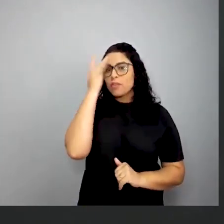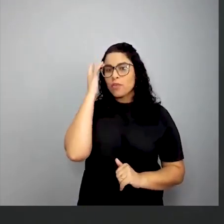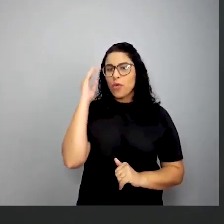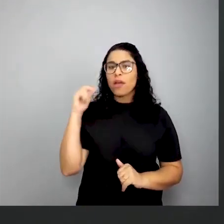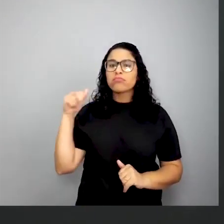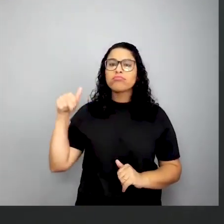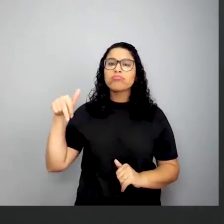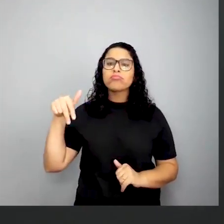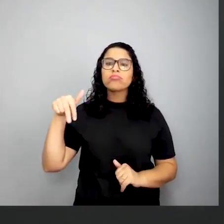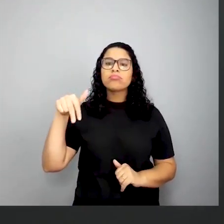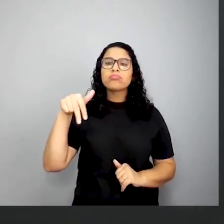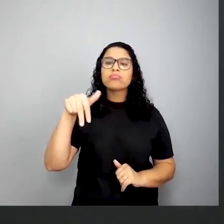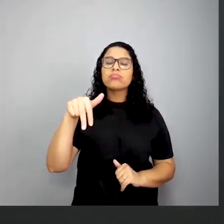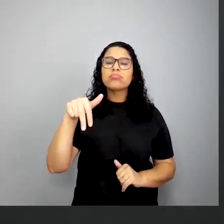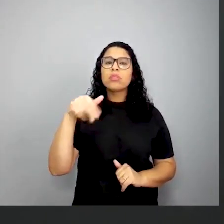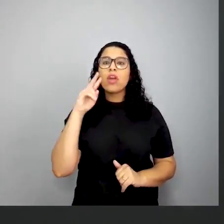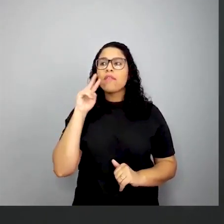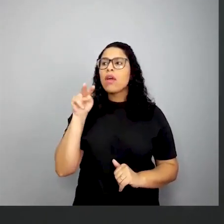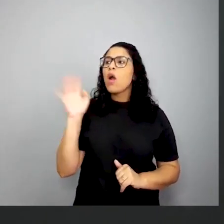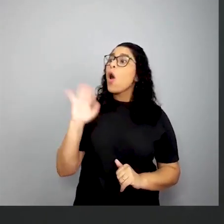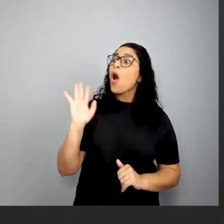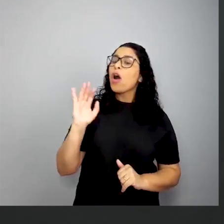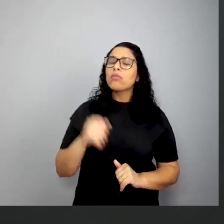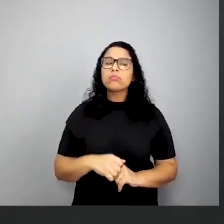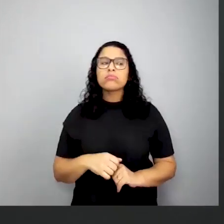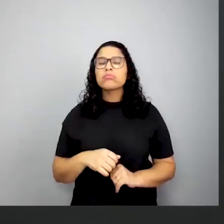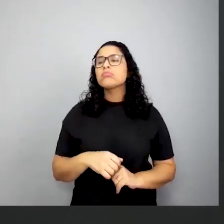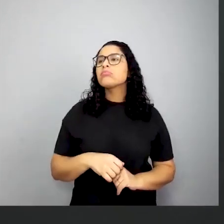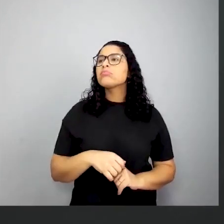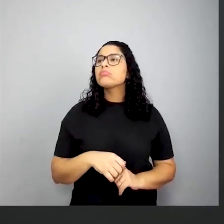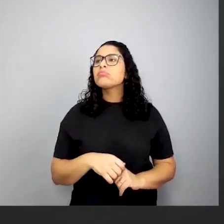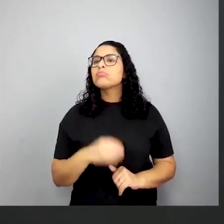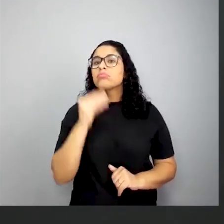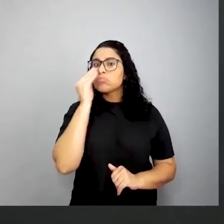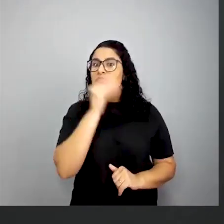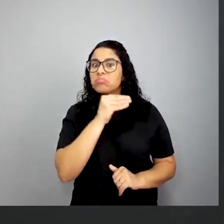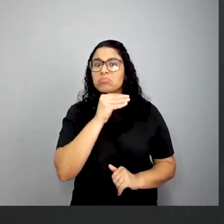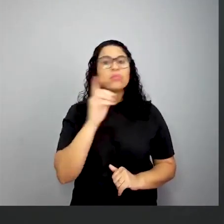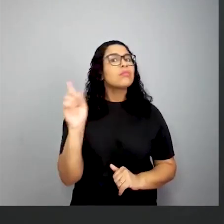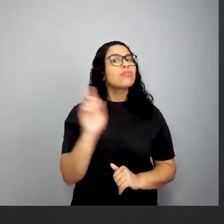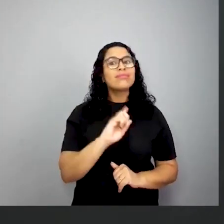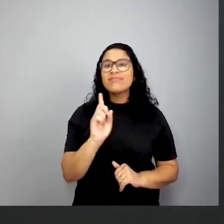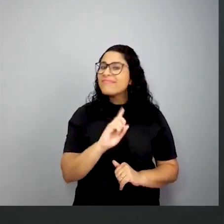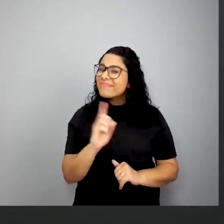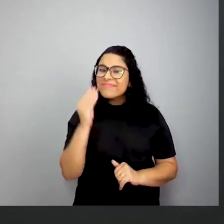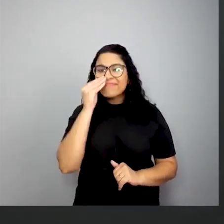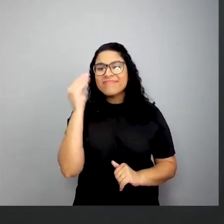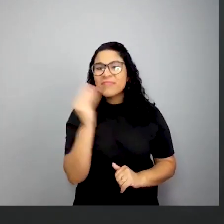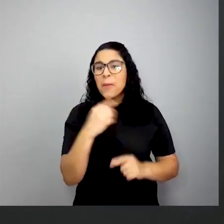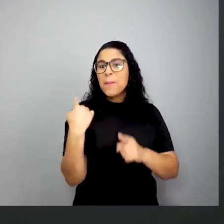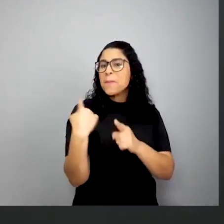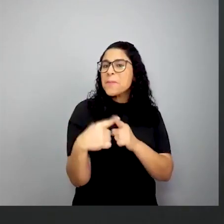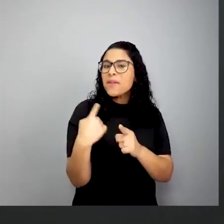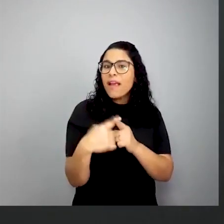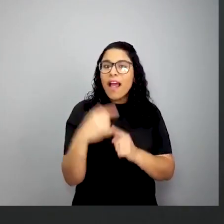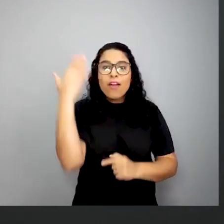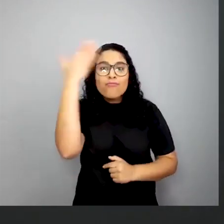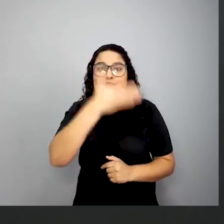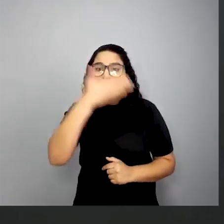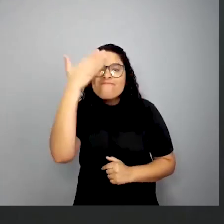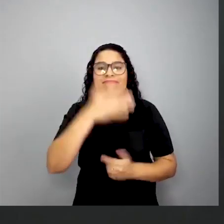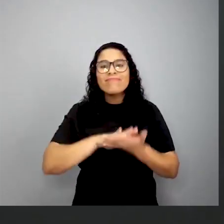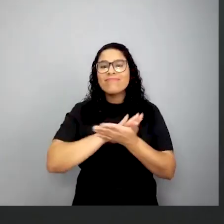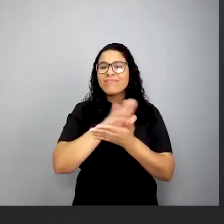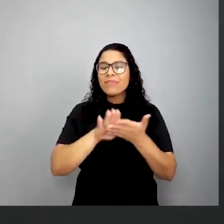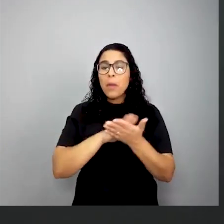por ele de longe, você dá aquele tchauzinho, ele não te vê. Ele não é metido, ele não enxerga de longe. De longe, ele está